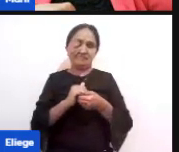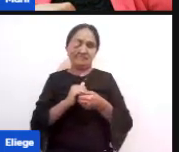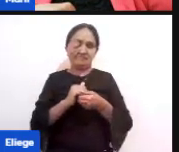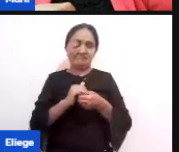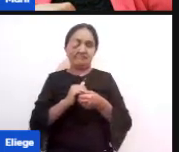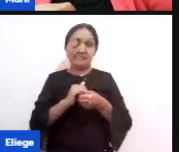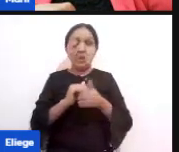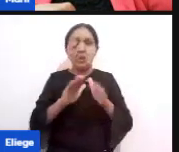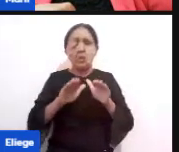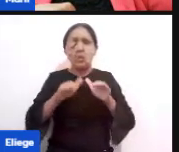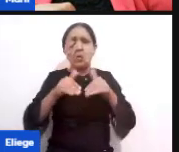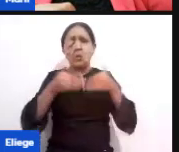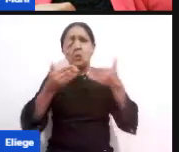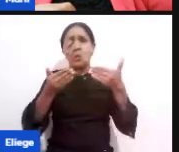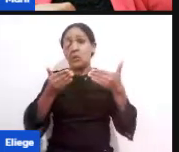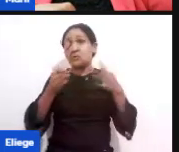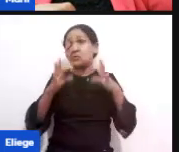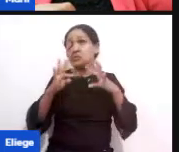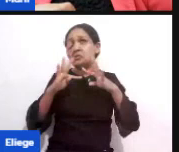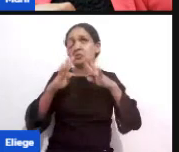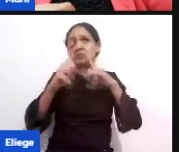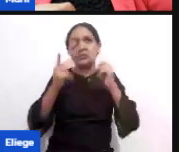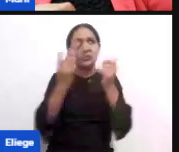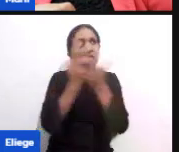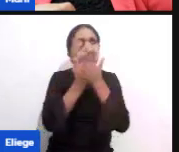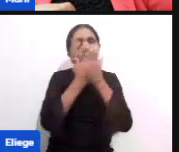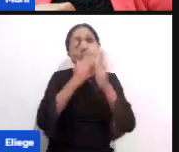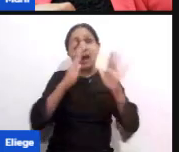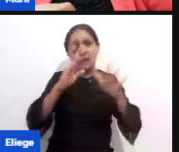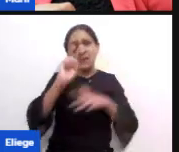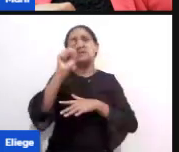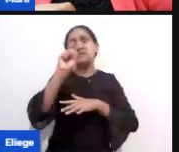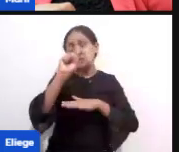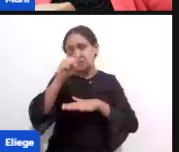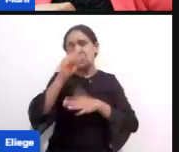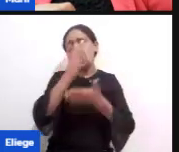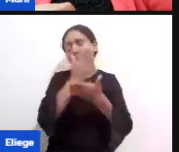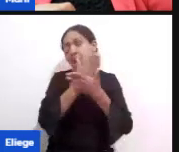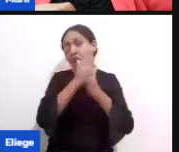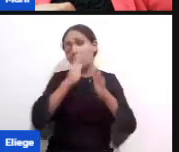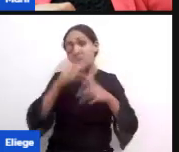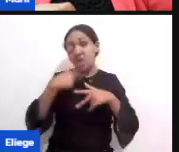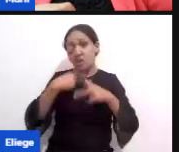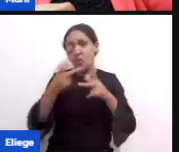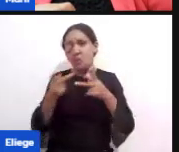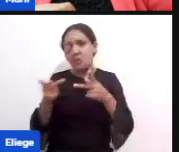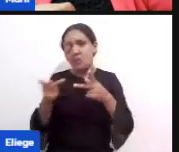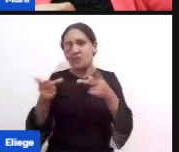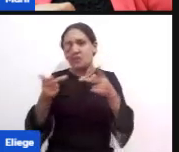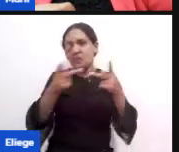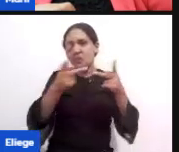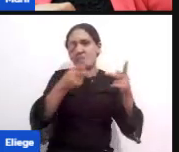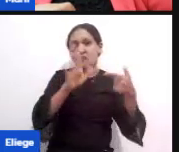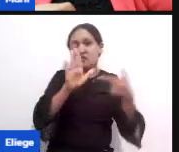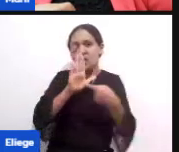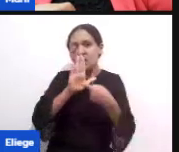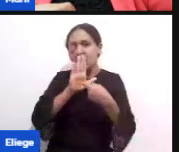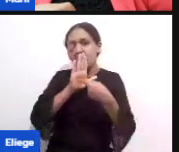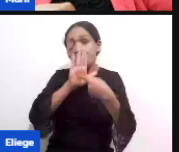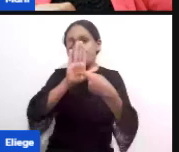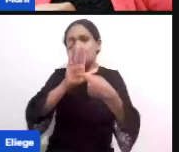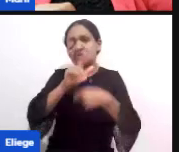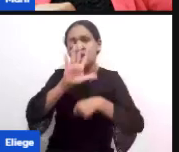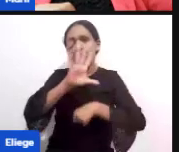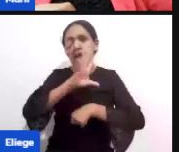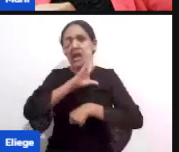Quando tudo isso passar, e vai passar, te convido a mostrar seu amor através